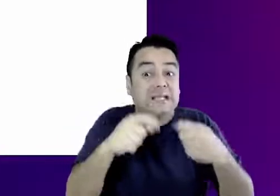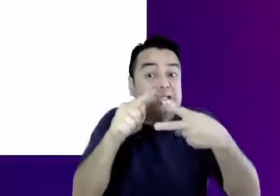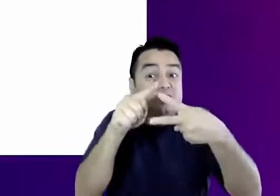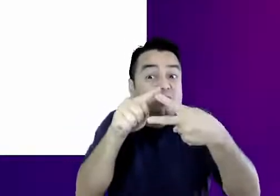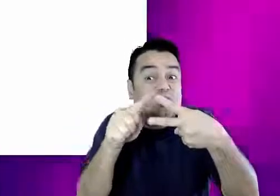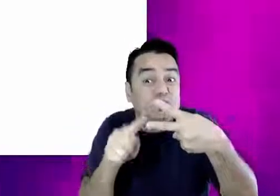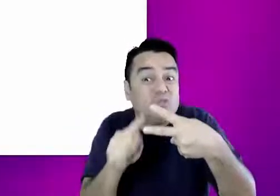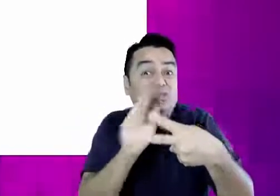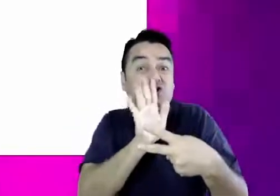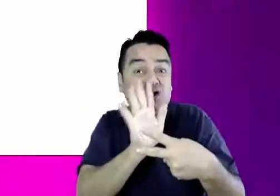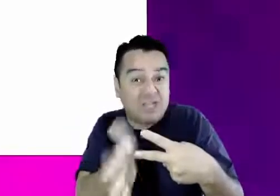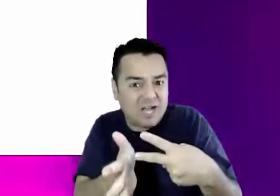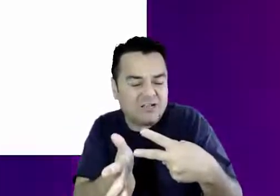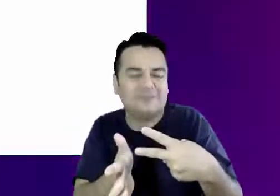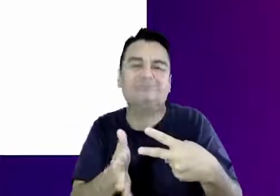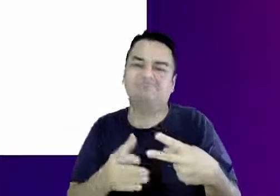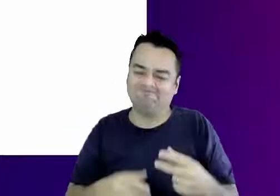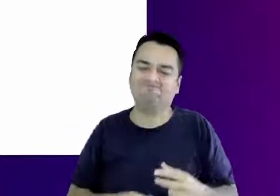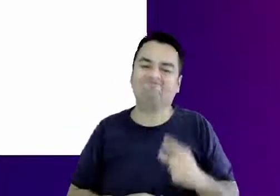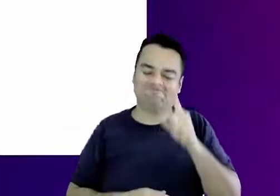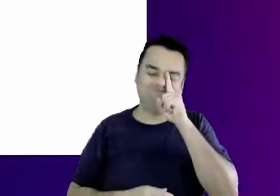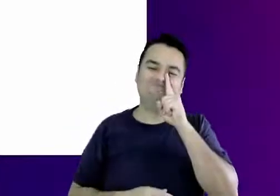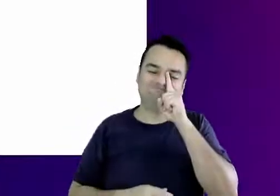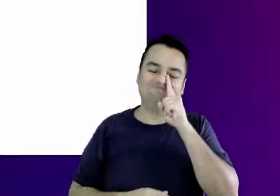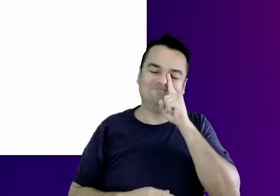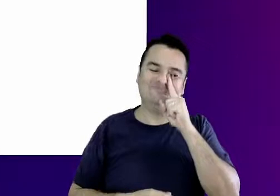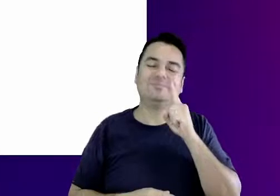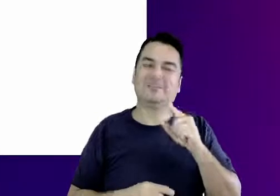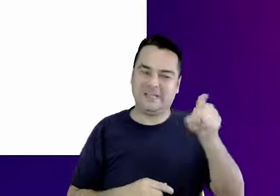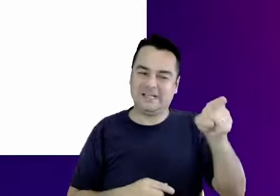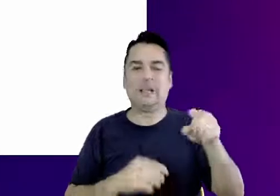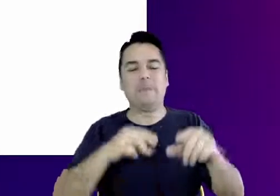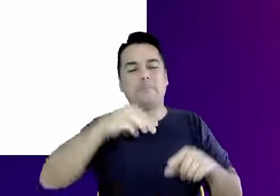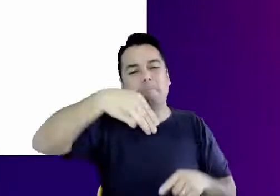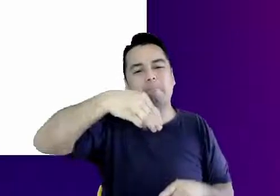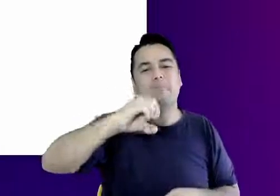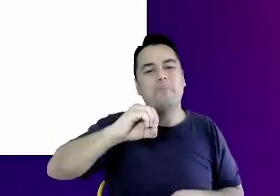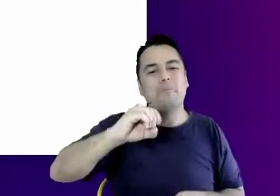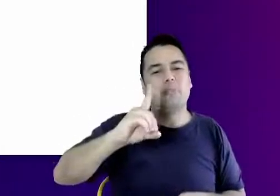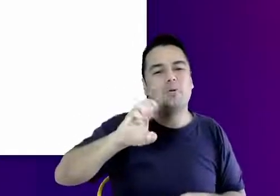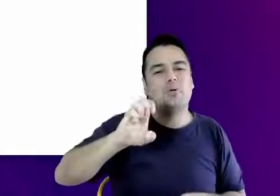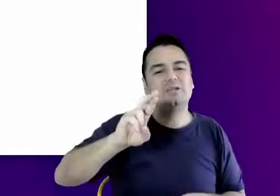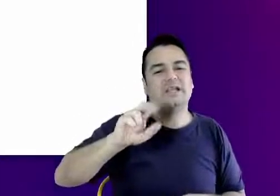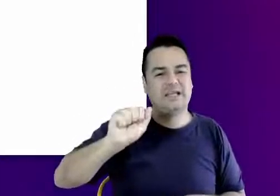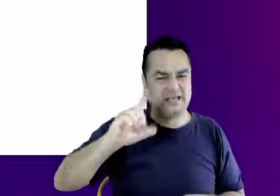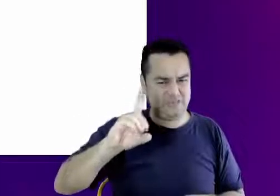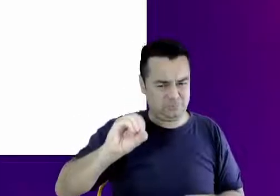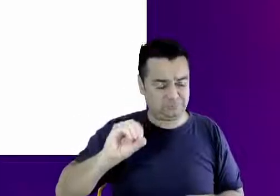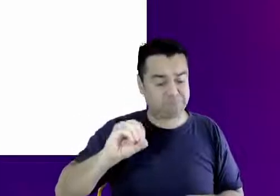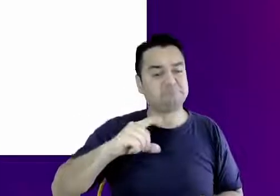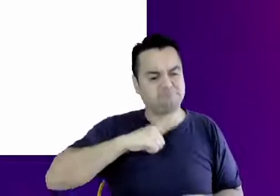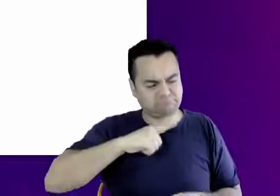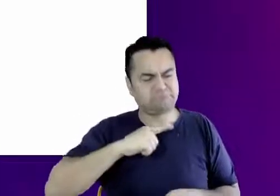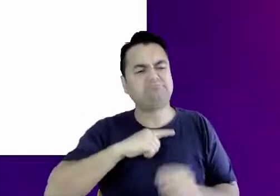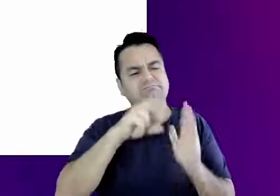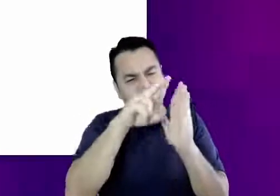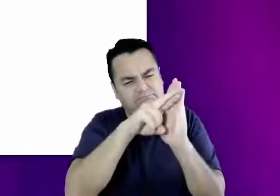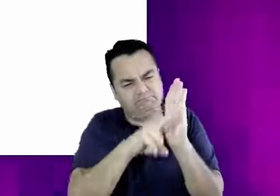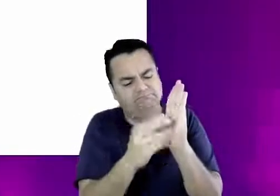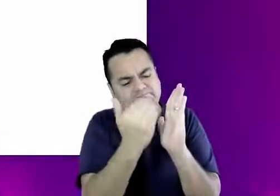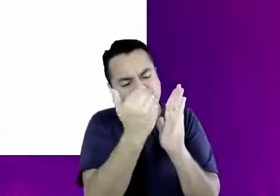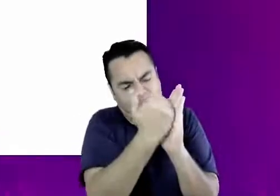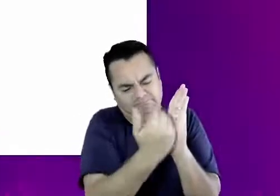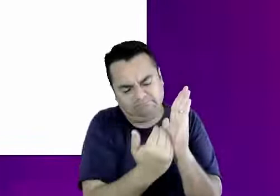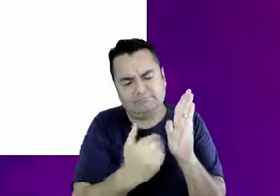história considerados de risco moderado. E aí existe recomendação para a prescrição de